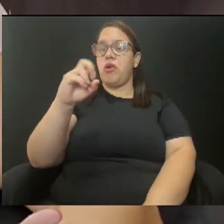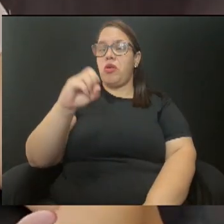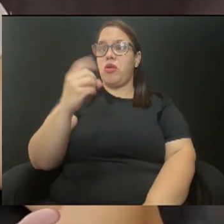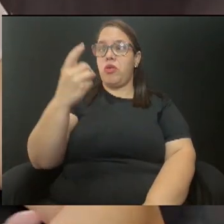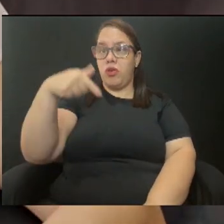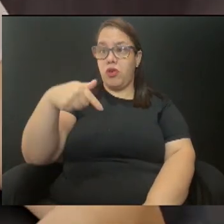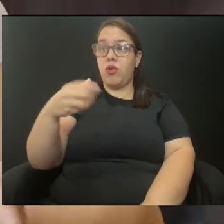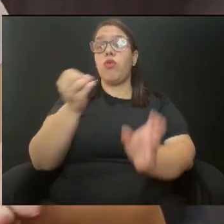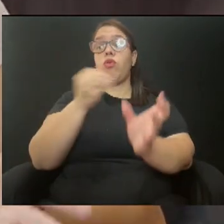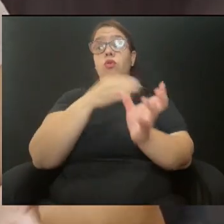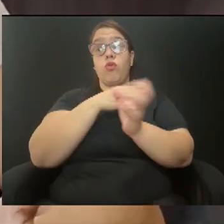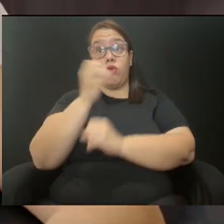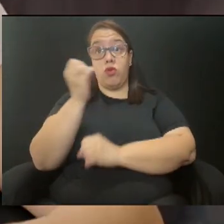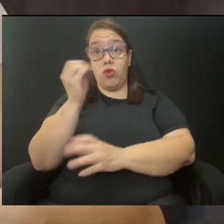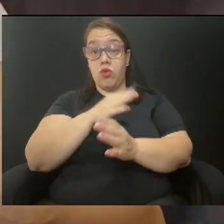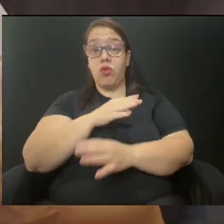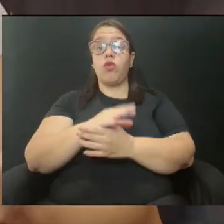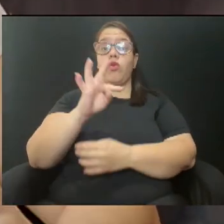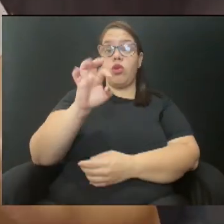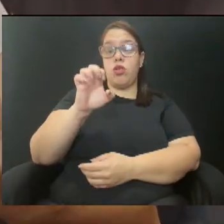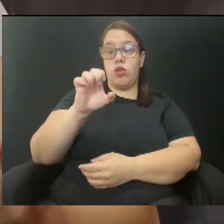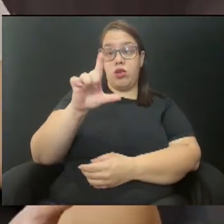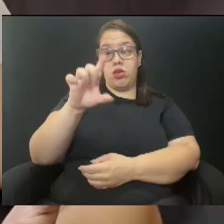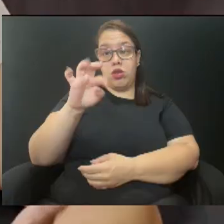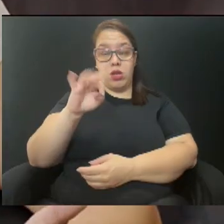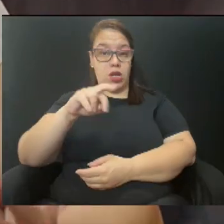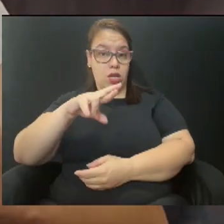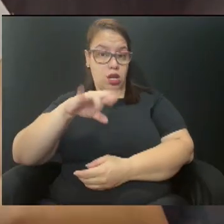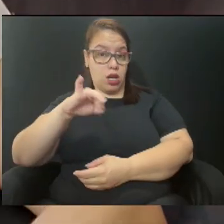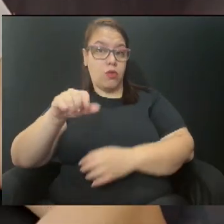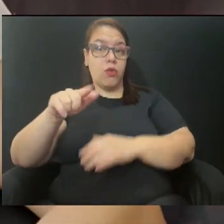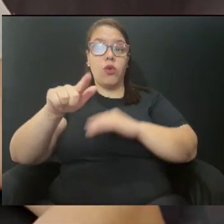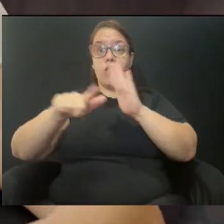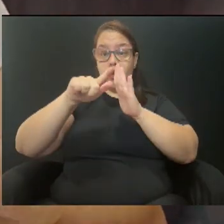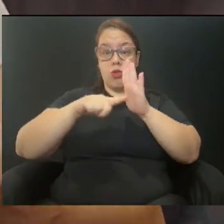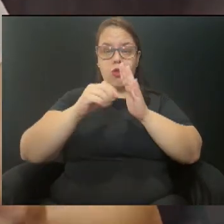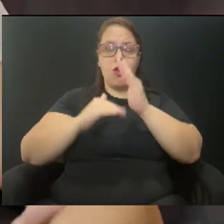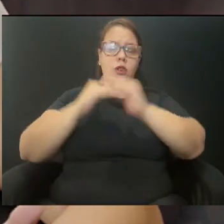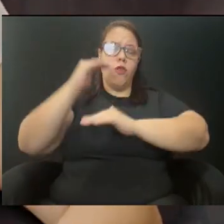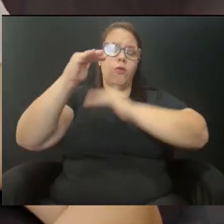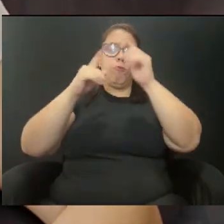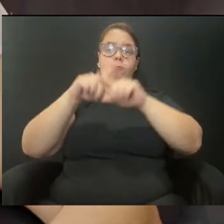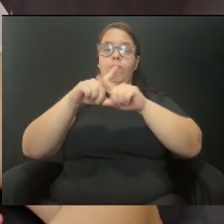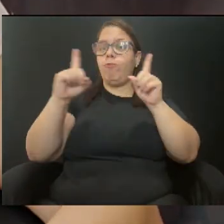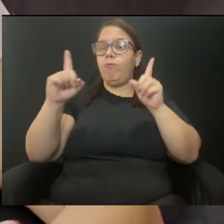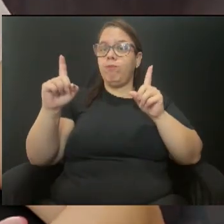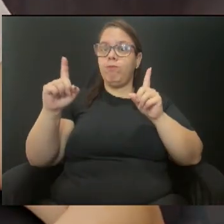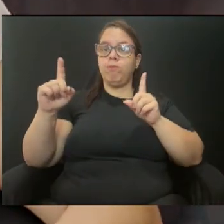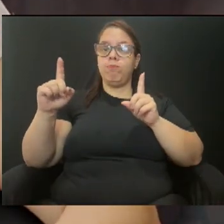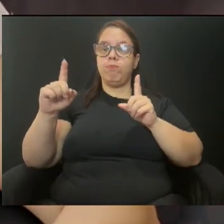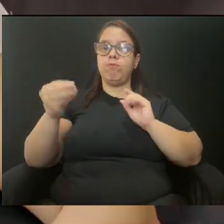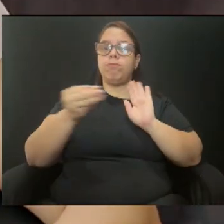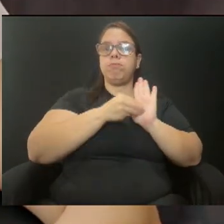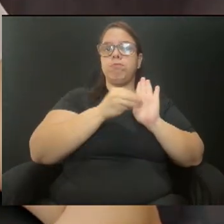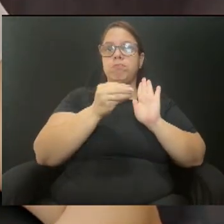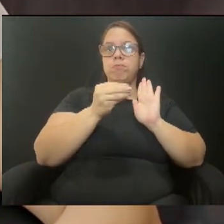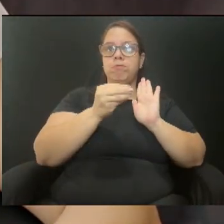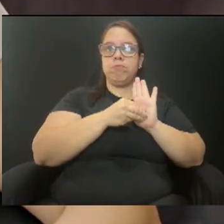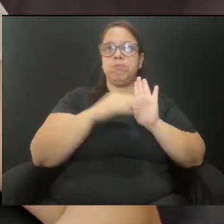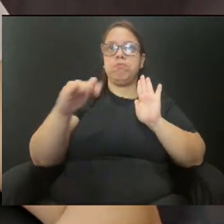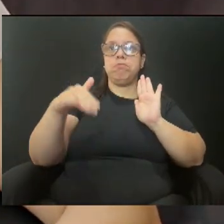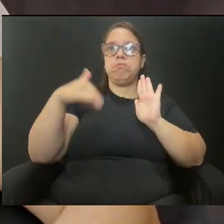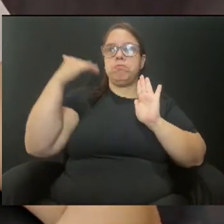com o teletrabalho, o home office, a gente sabe que evoluiu muito, mas ainda falta mais evoluções para atender essa